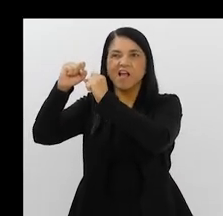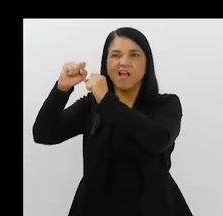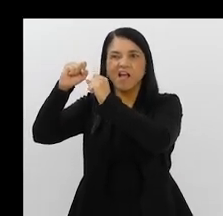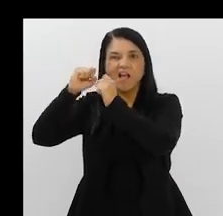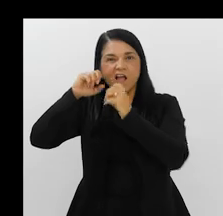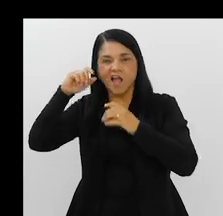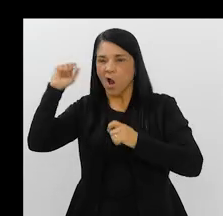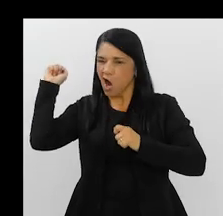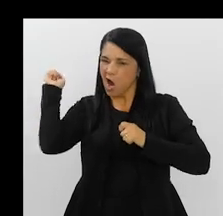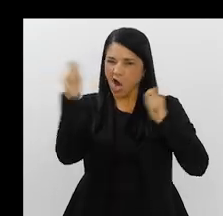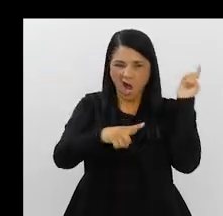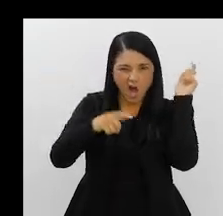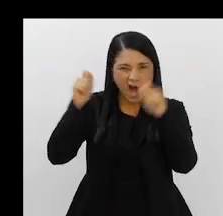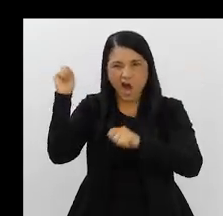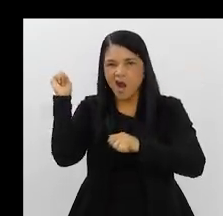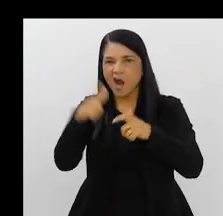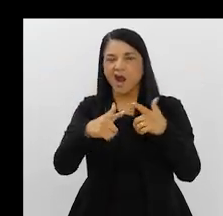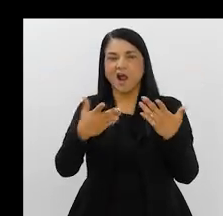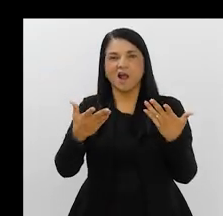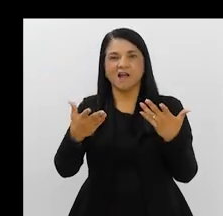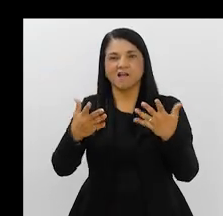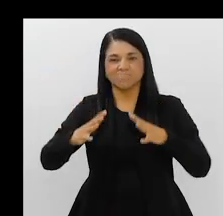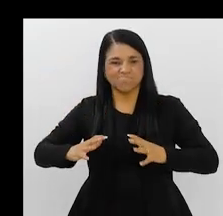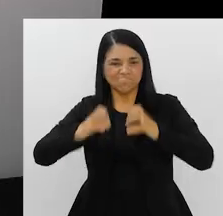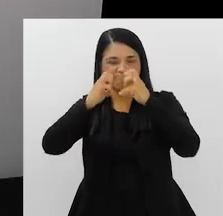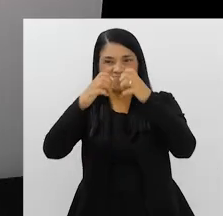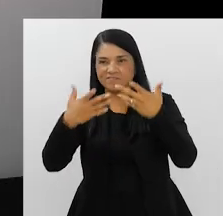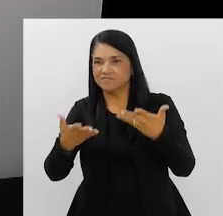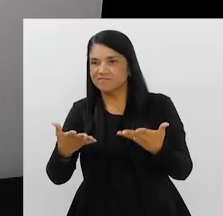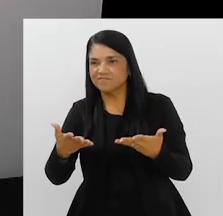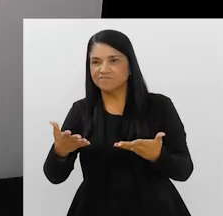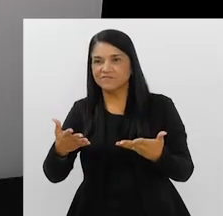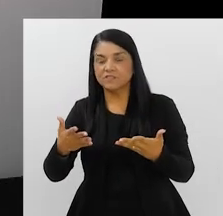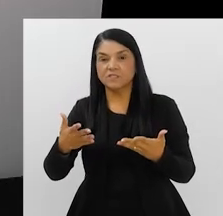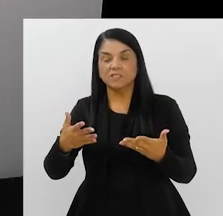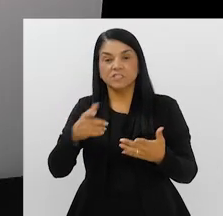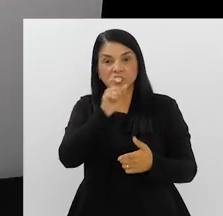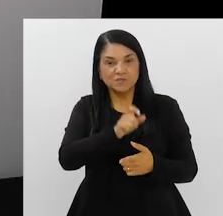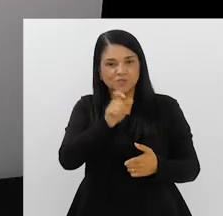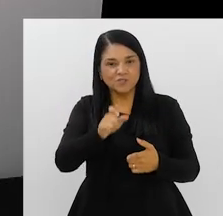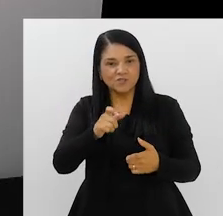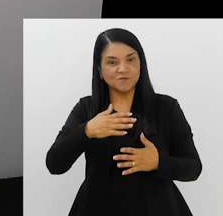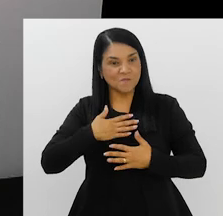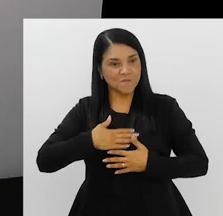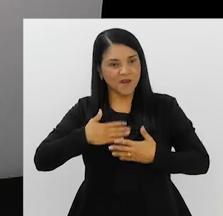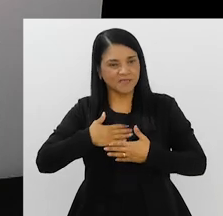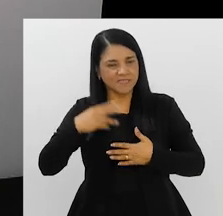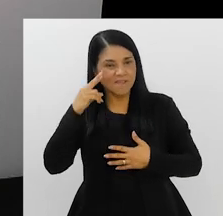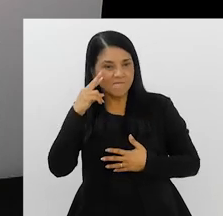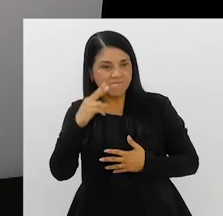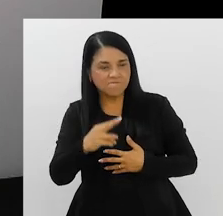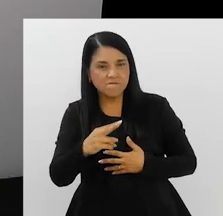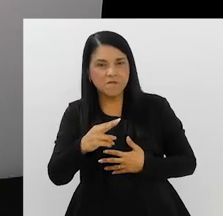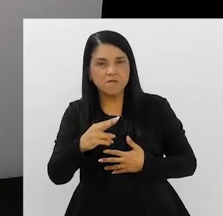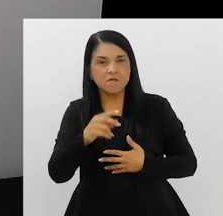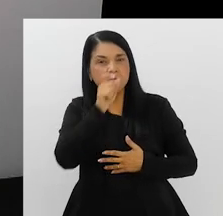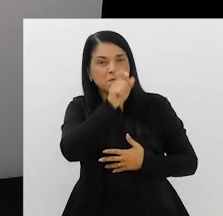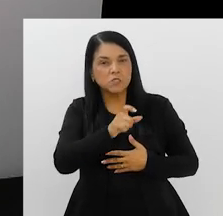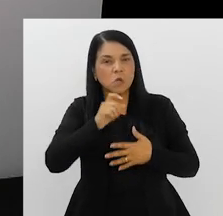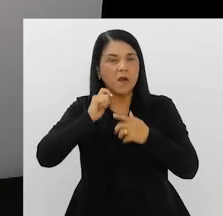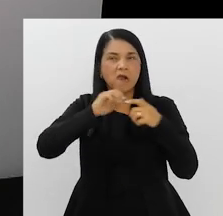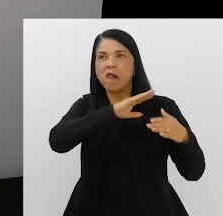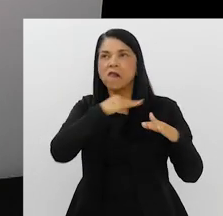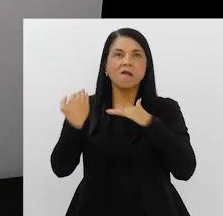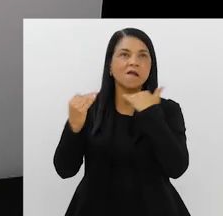ainda tomava tomatada, ovo, repolhado. Em segundos. As pessoas tinham prazer em ver